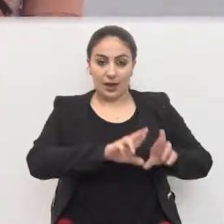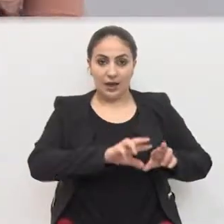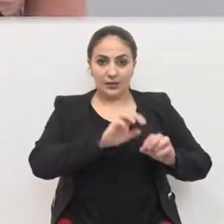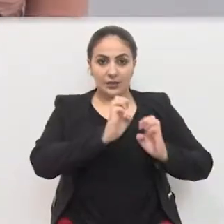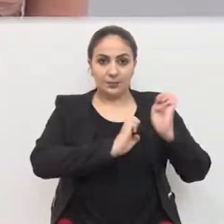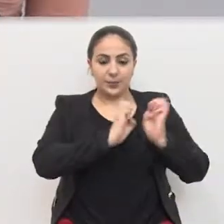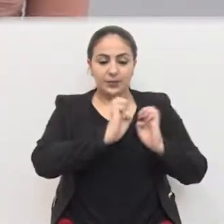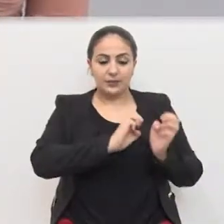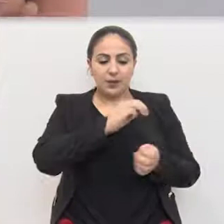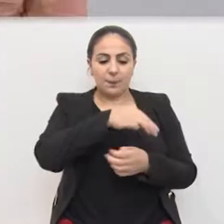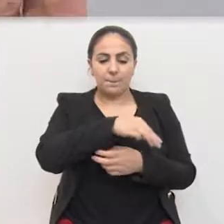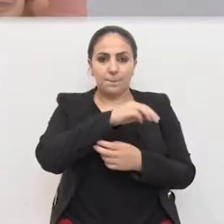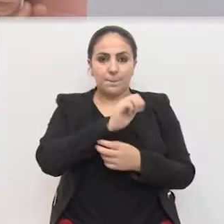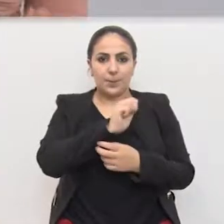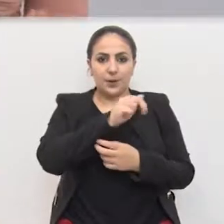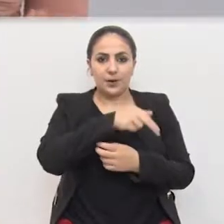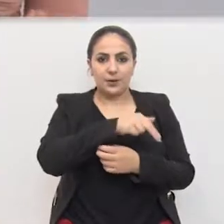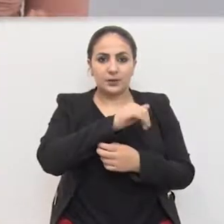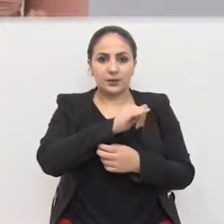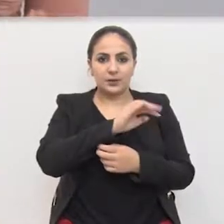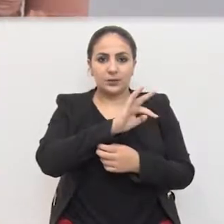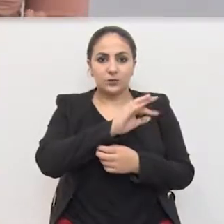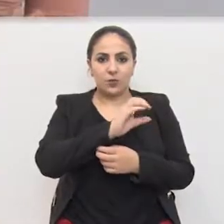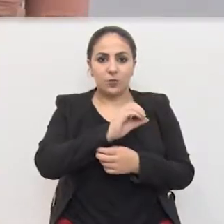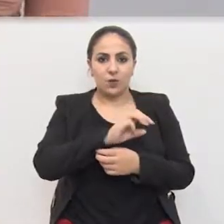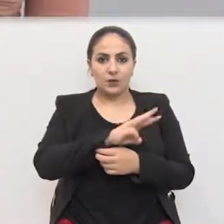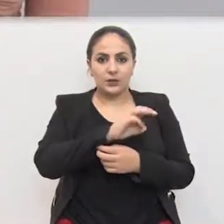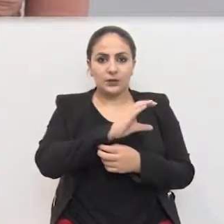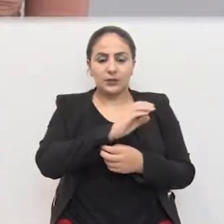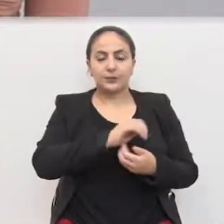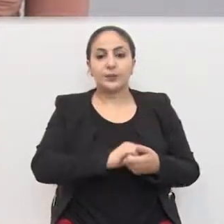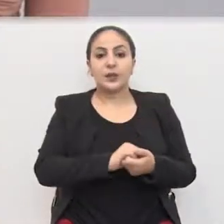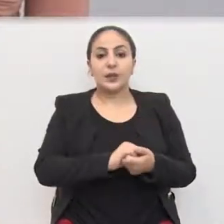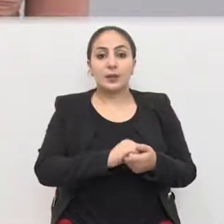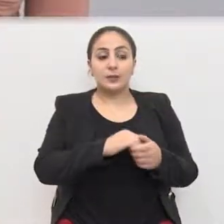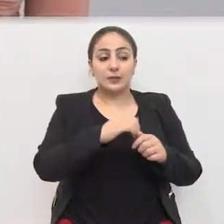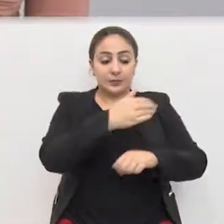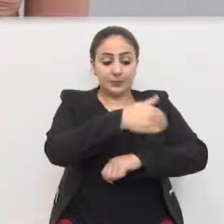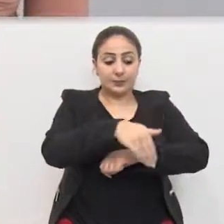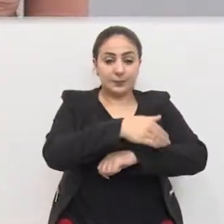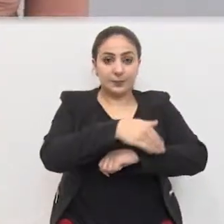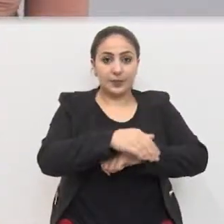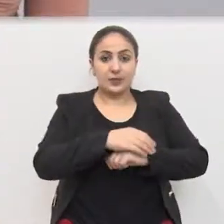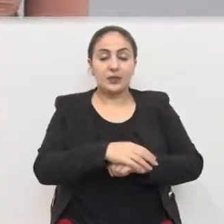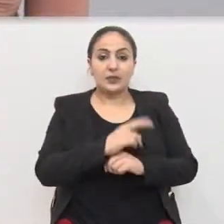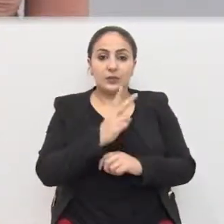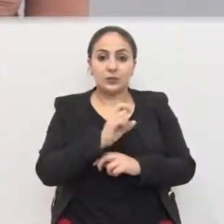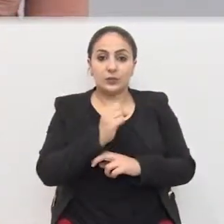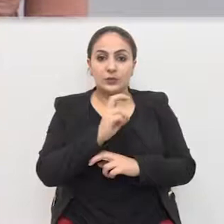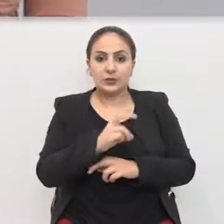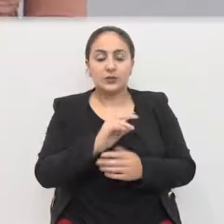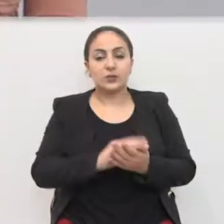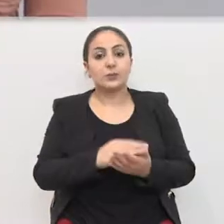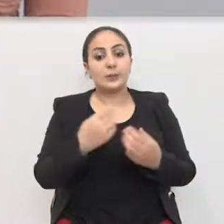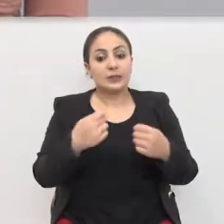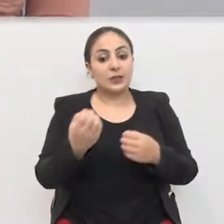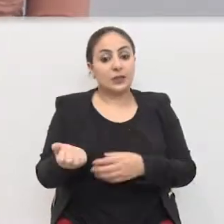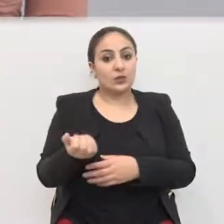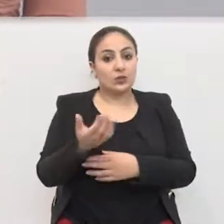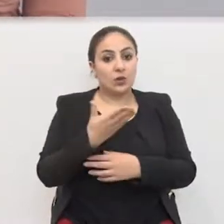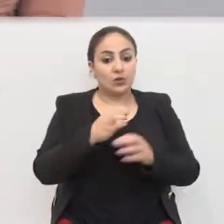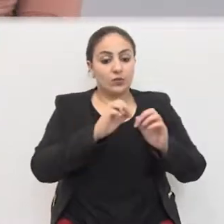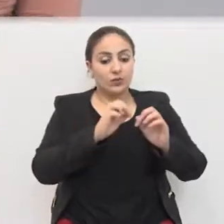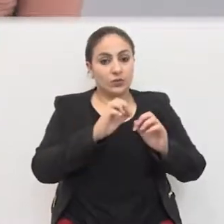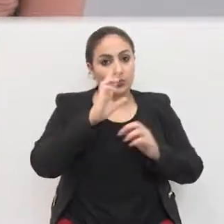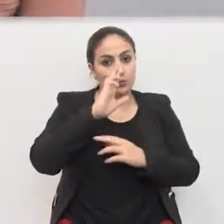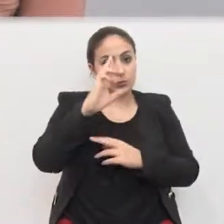A área da empresa Manitowoc, localizada às margens da BR-285, deve receber uma nova destinação.